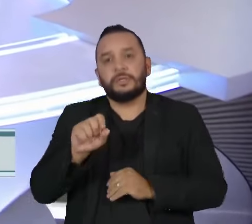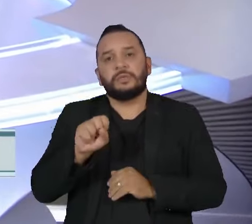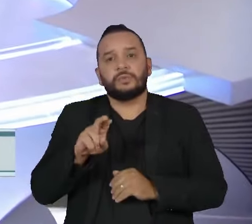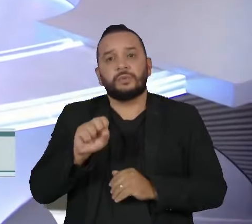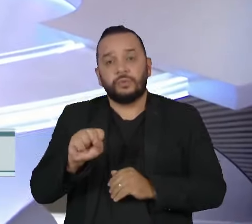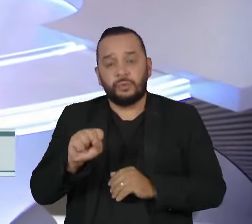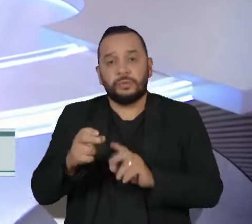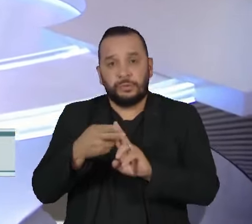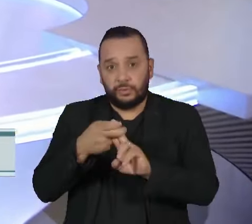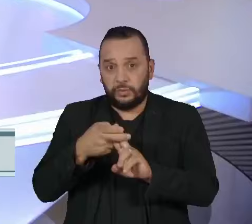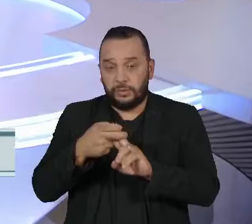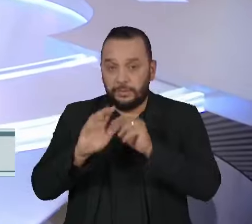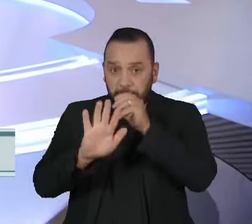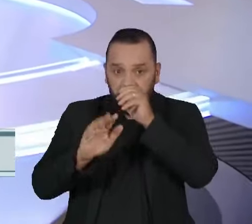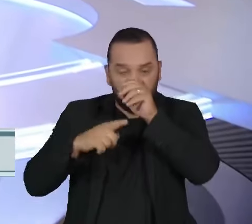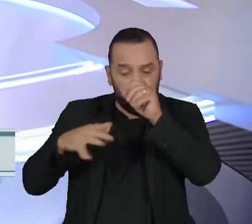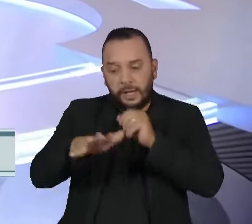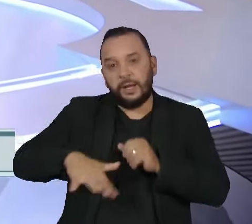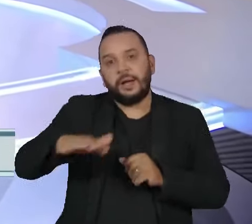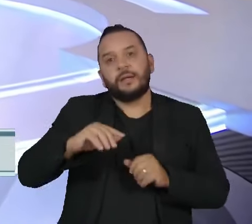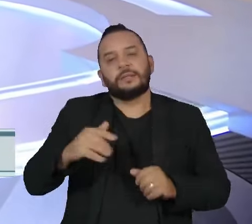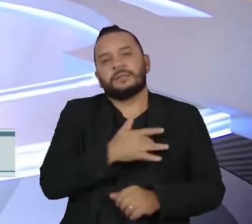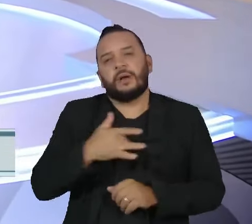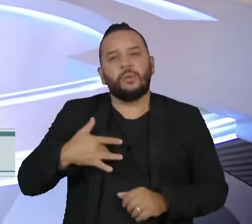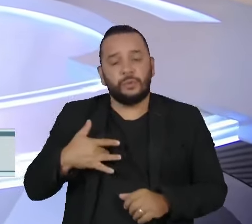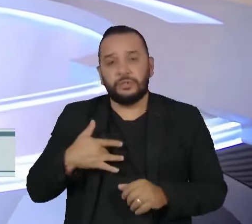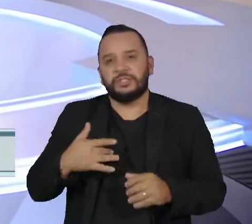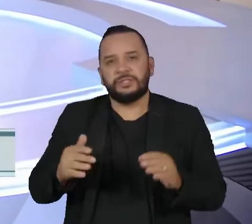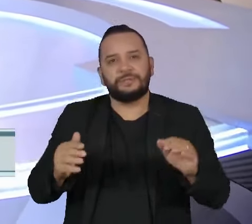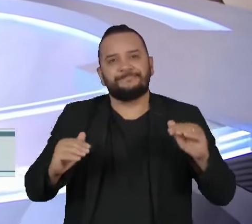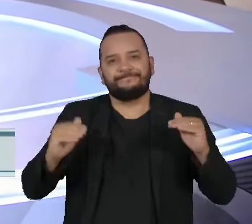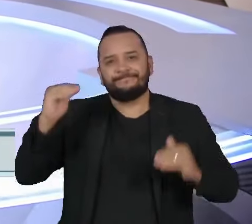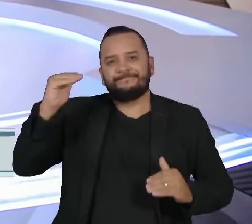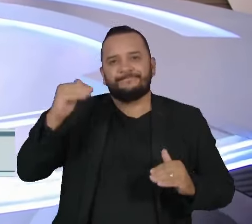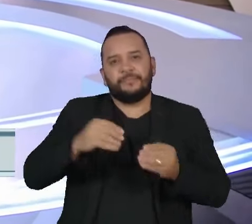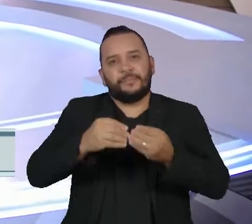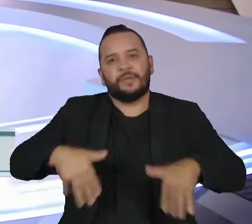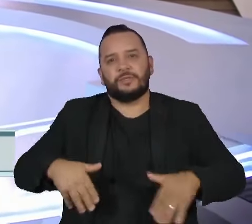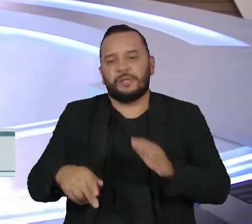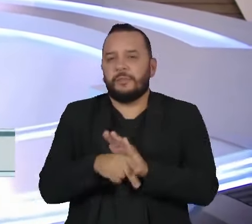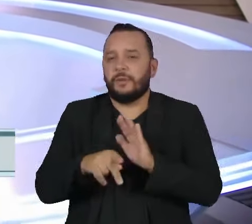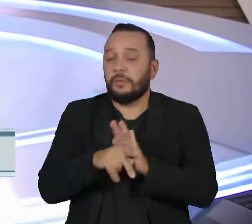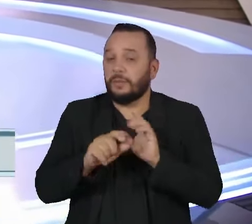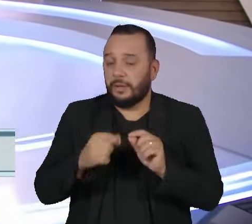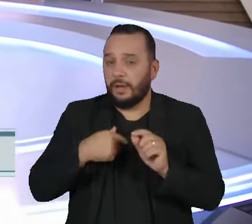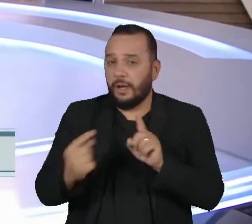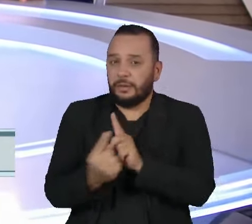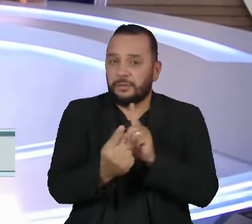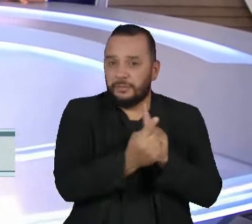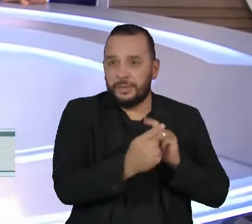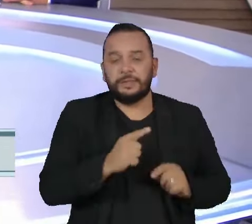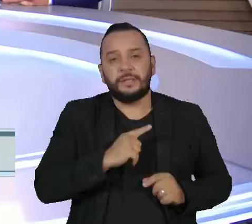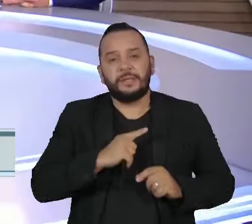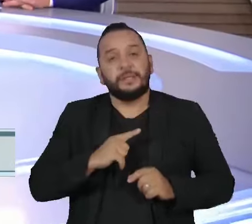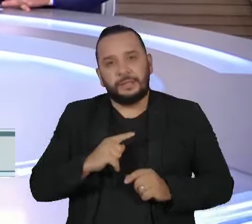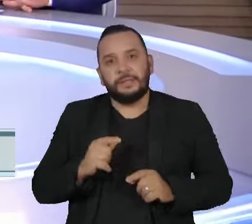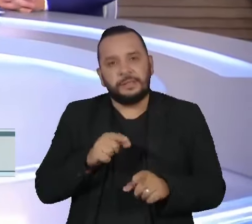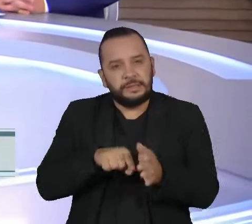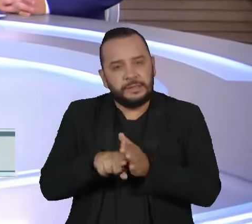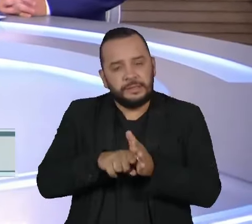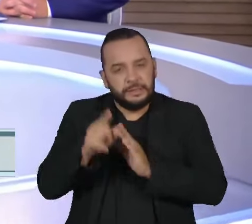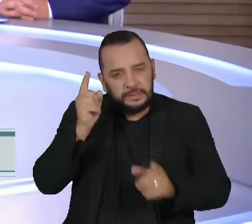na estrutura de saúde prejudica esse atendimento. Pois é, esse é um dos desafios para os pacientes e tudo começa com o